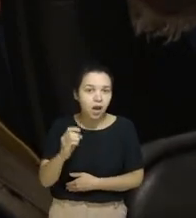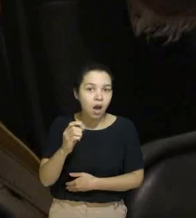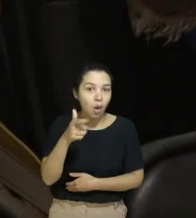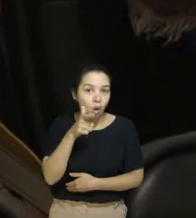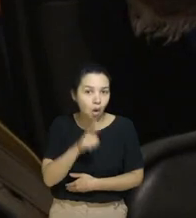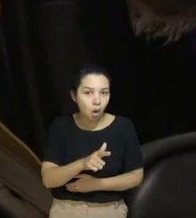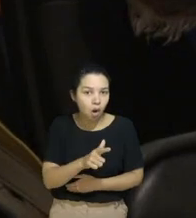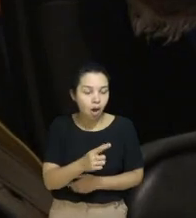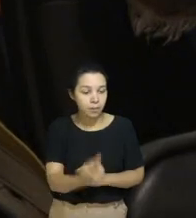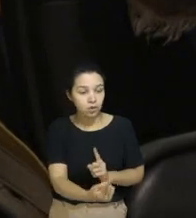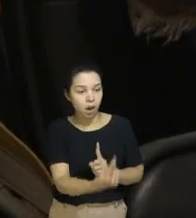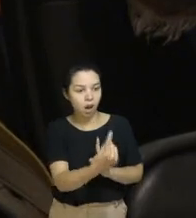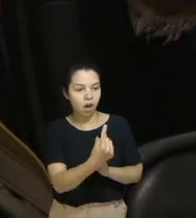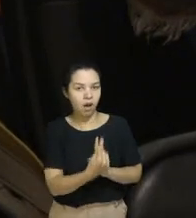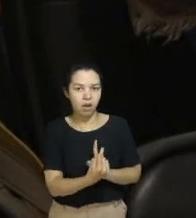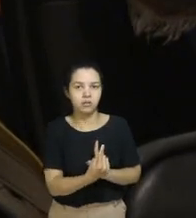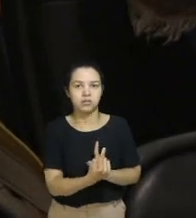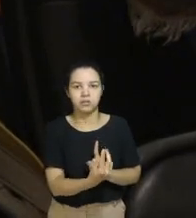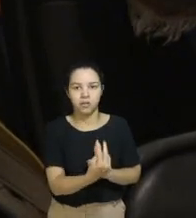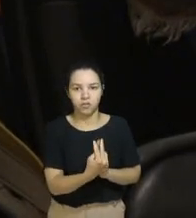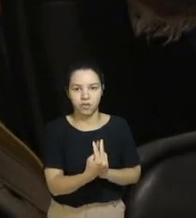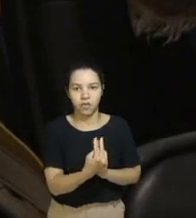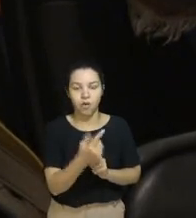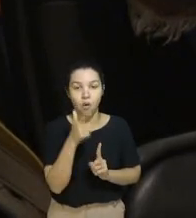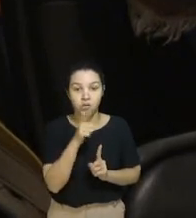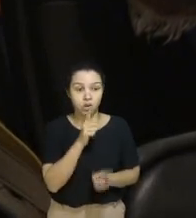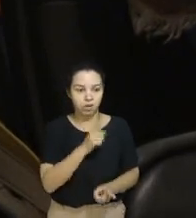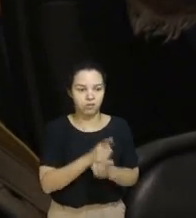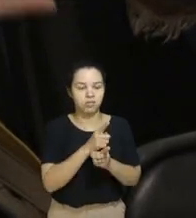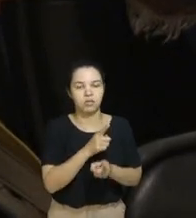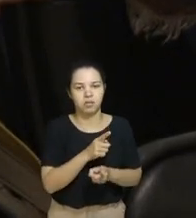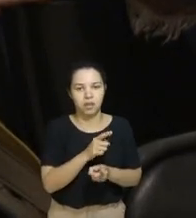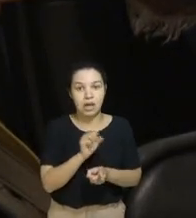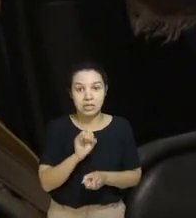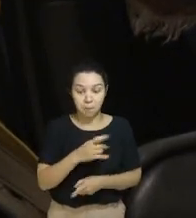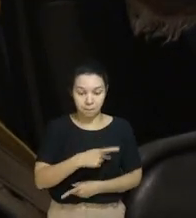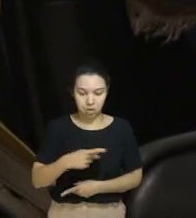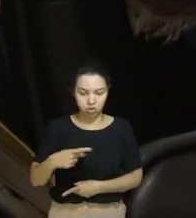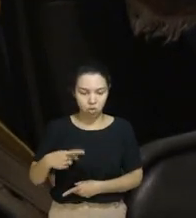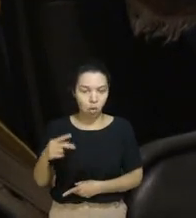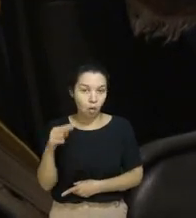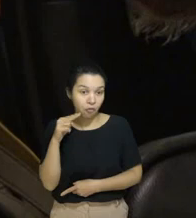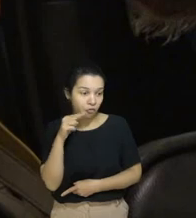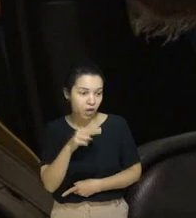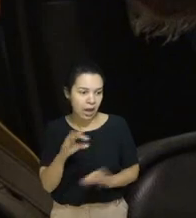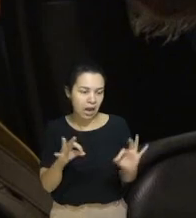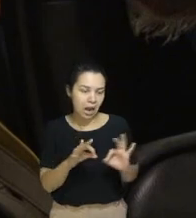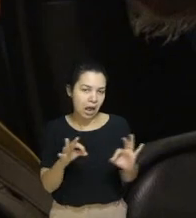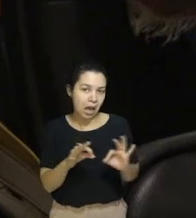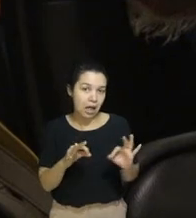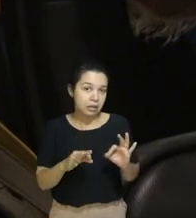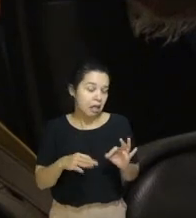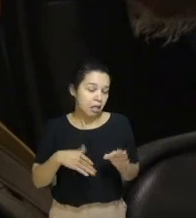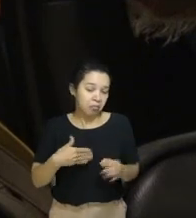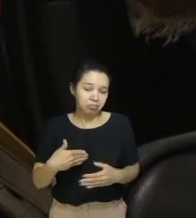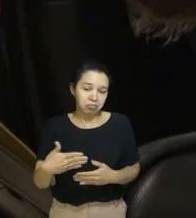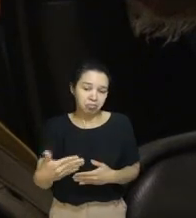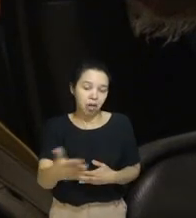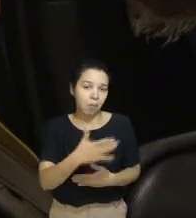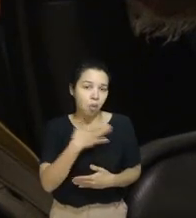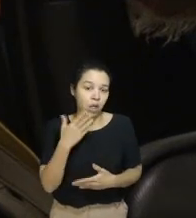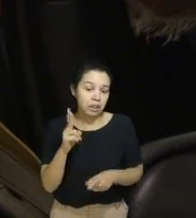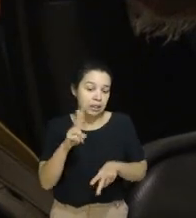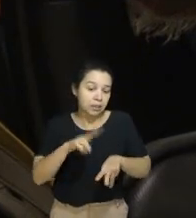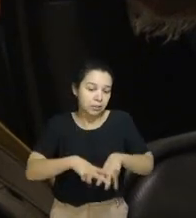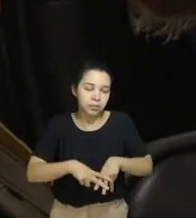dentro da cadeia para modificar, porque se não fosse aquele pastor que visse ele lá dentro, ele ia continuar até o fim da vida dentro de uma prisão.